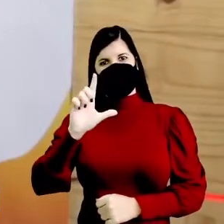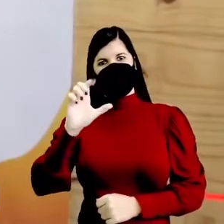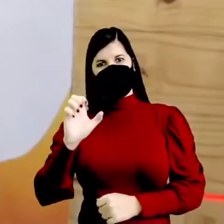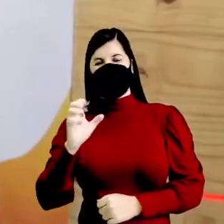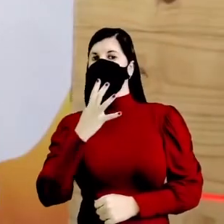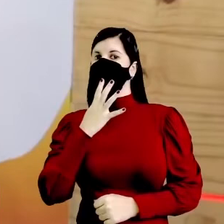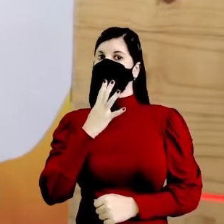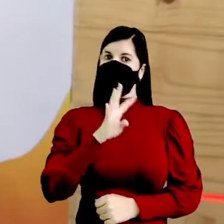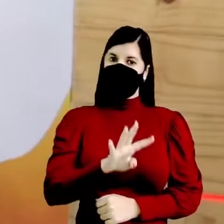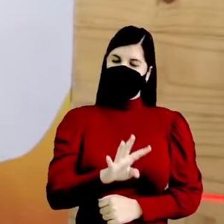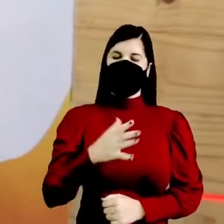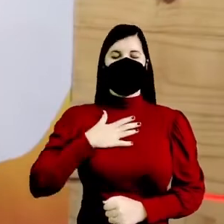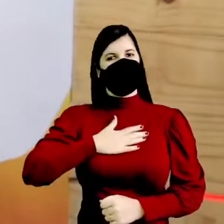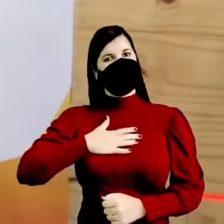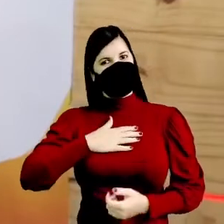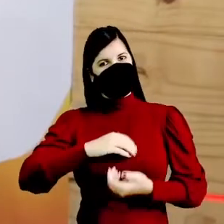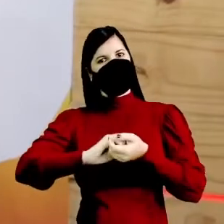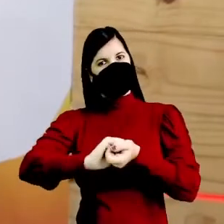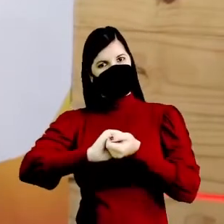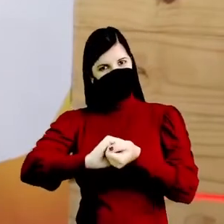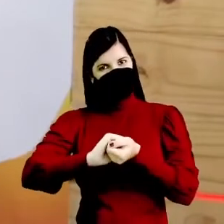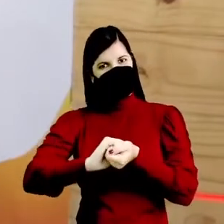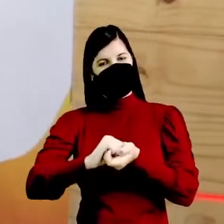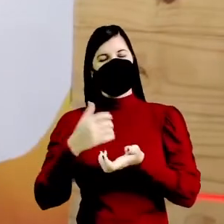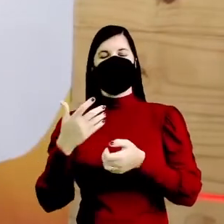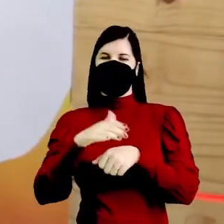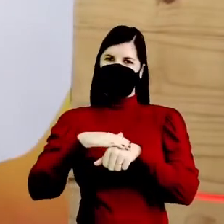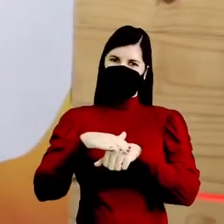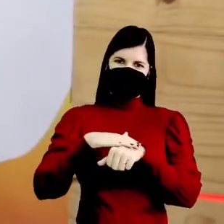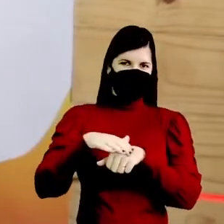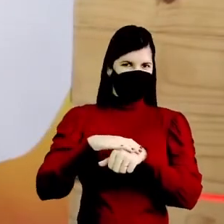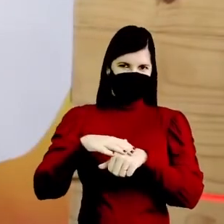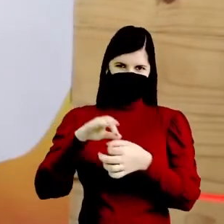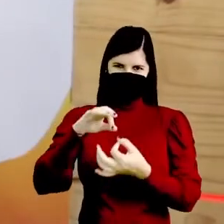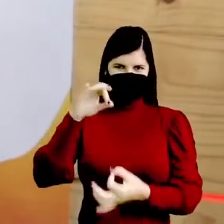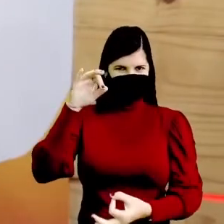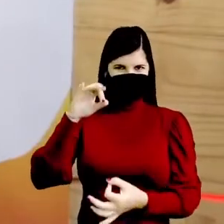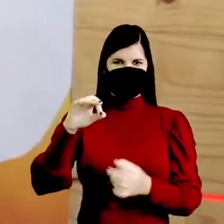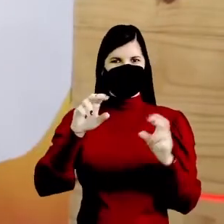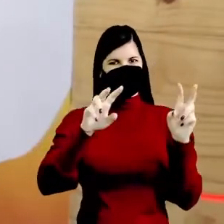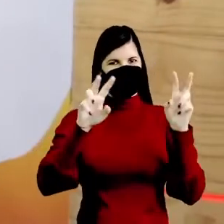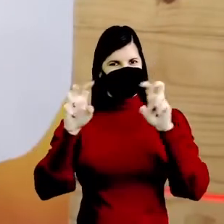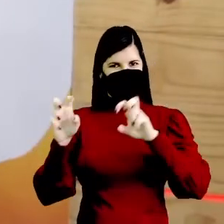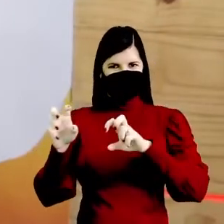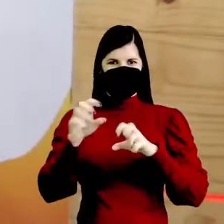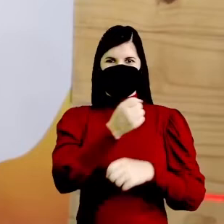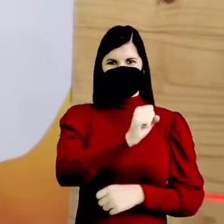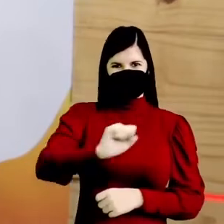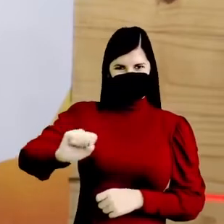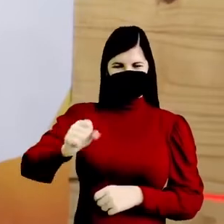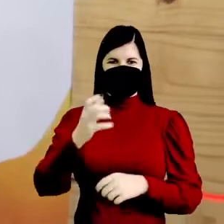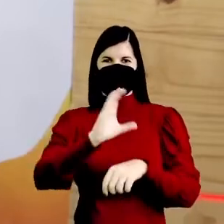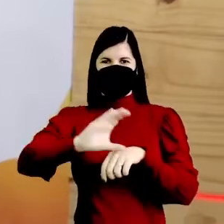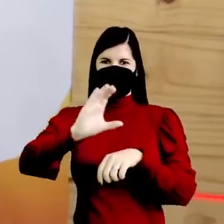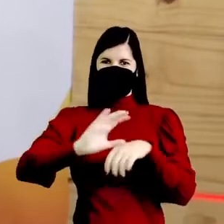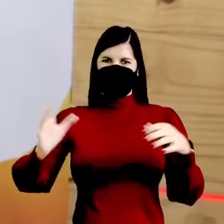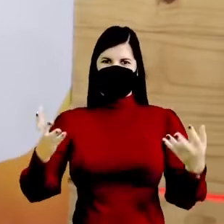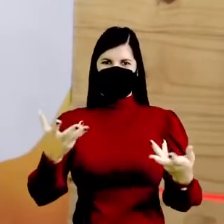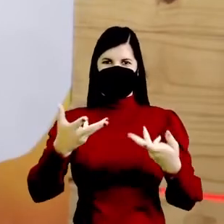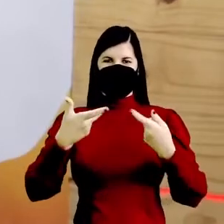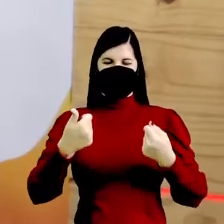não me conhece ainda, muito prazer. A gente ainda vai conversar muito durante esse módulo, durante o nosso curso maravilhoso